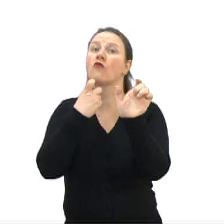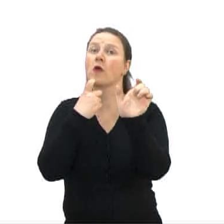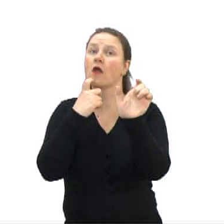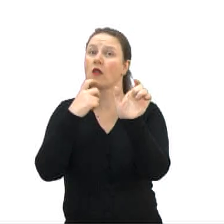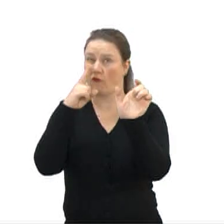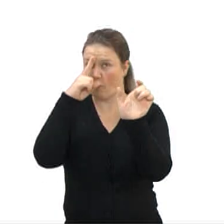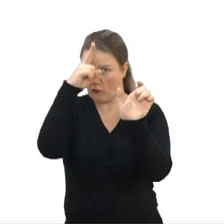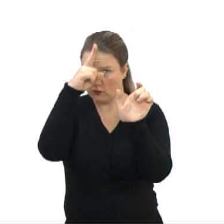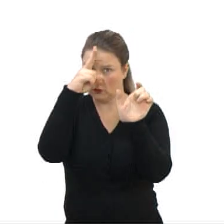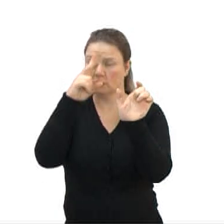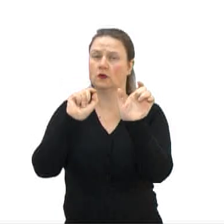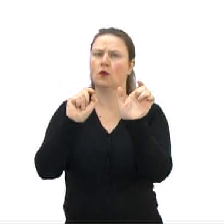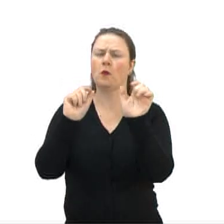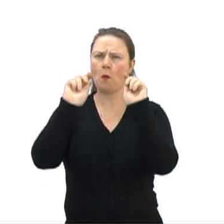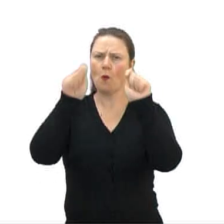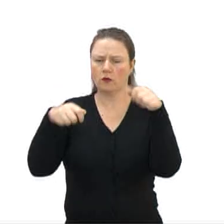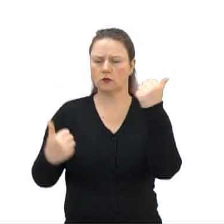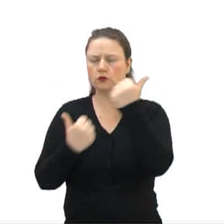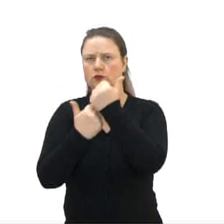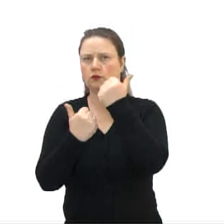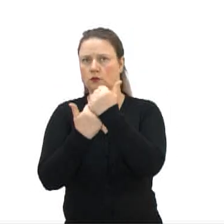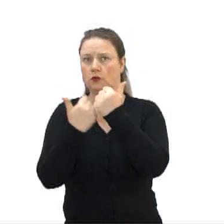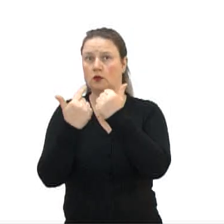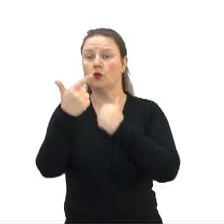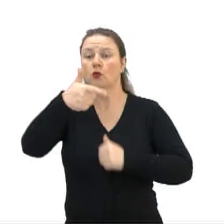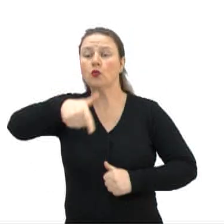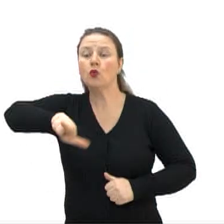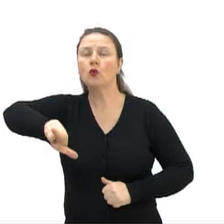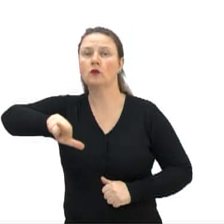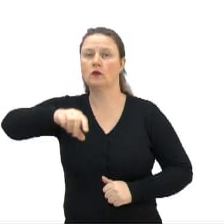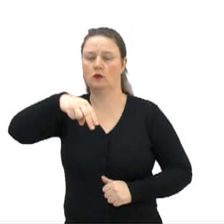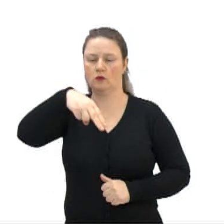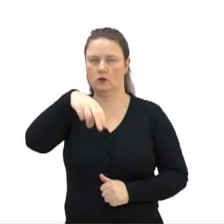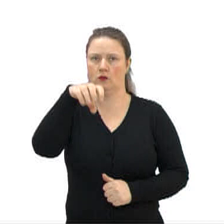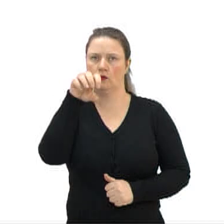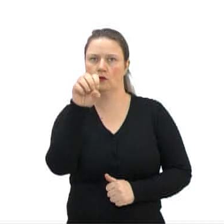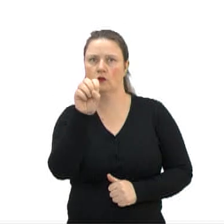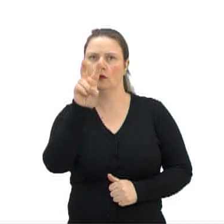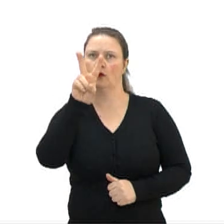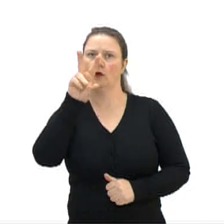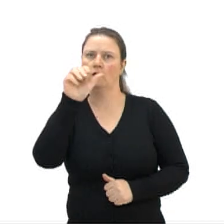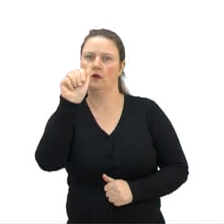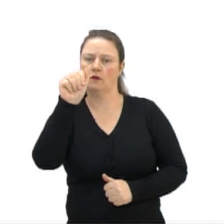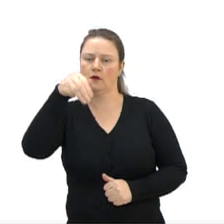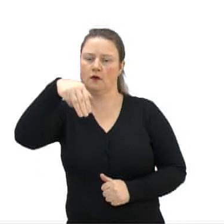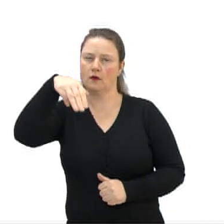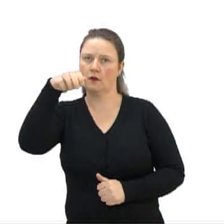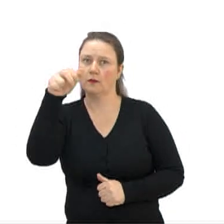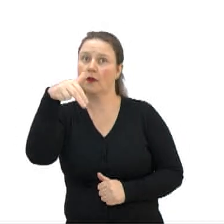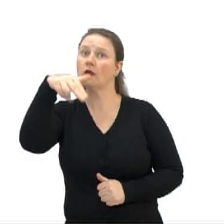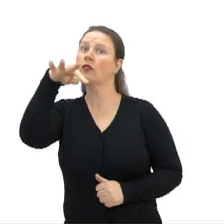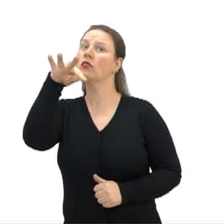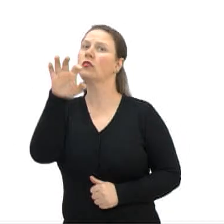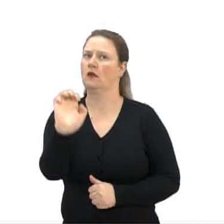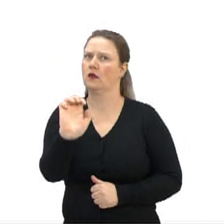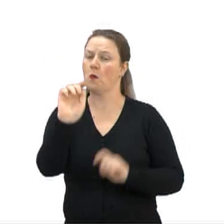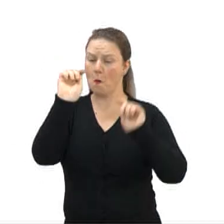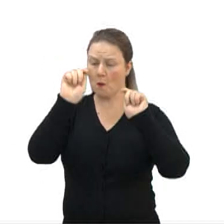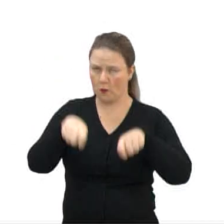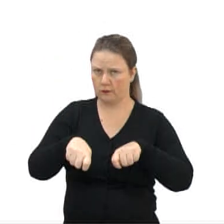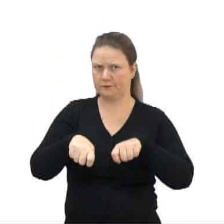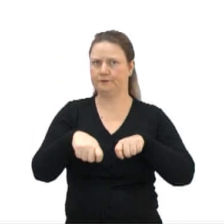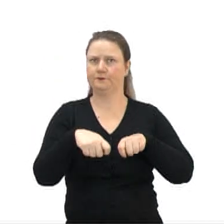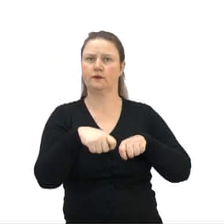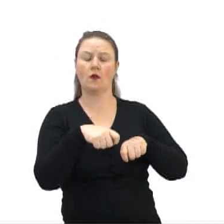por novamente, sem a alteração de sentido. Lembra que eu havia pedido para vocês não alterar o sentido? Então ficaria algo